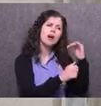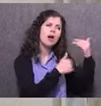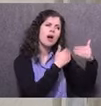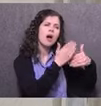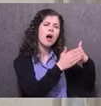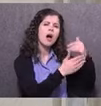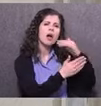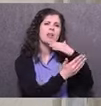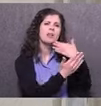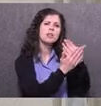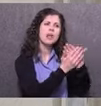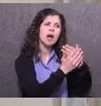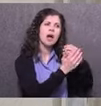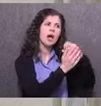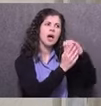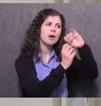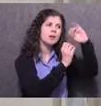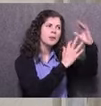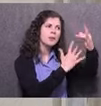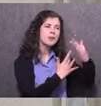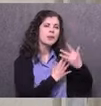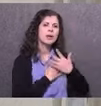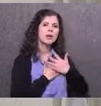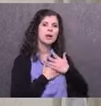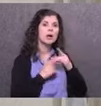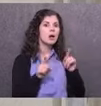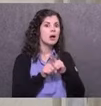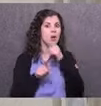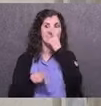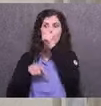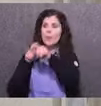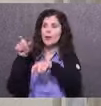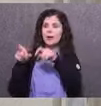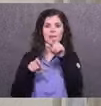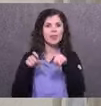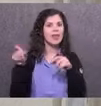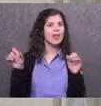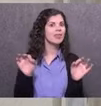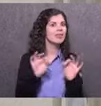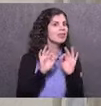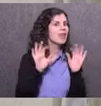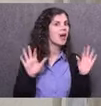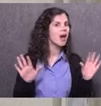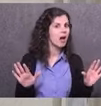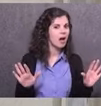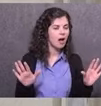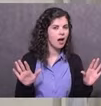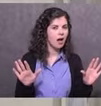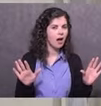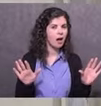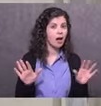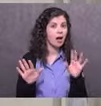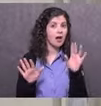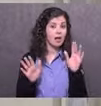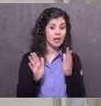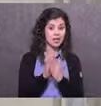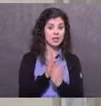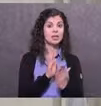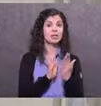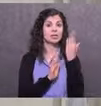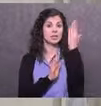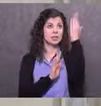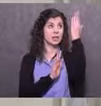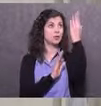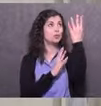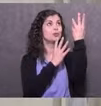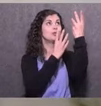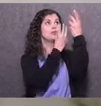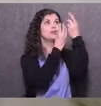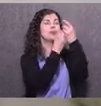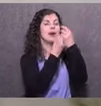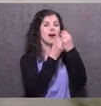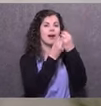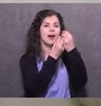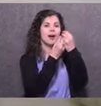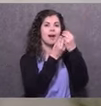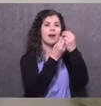da humanidade e de como Deus está presente nesta história.